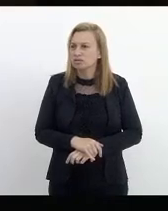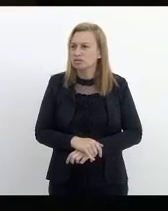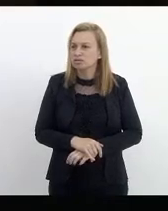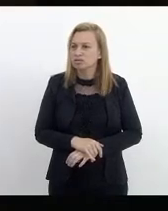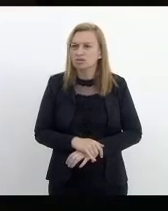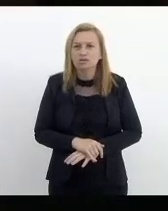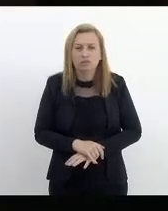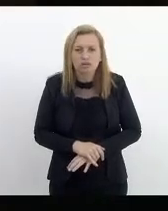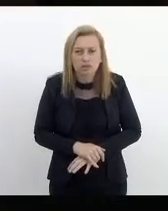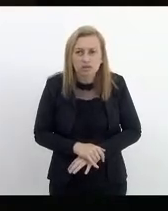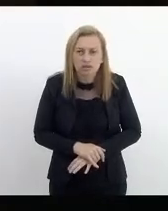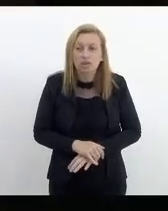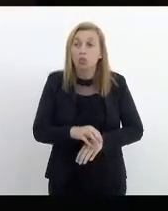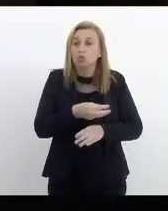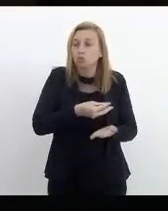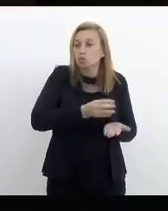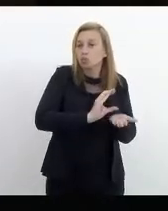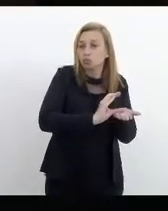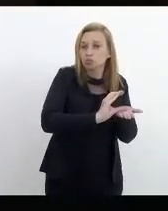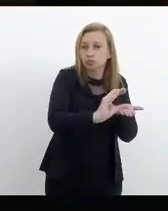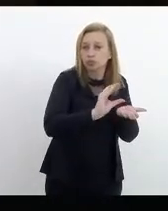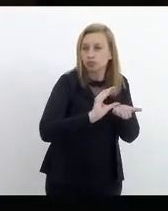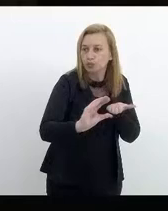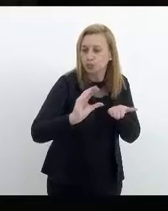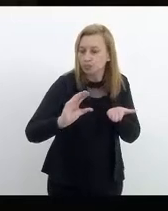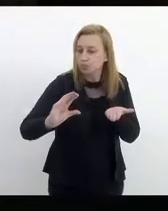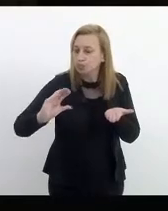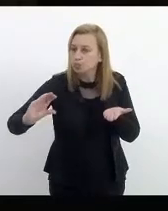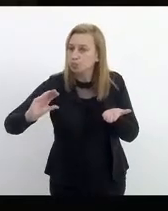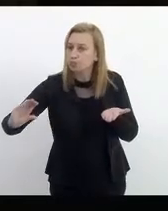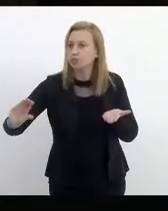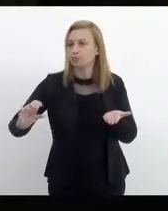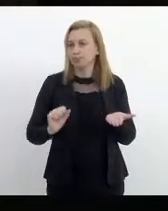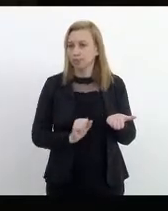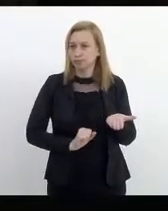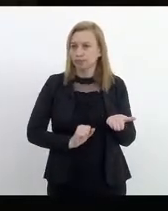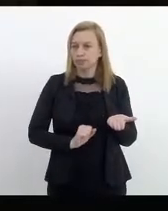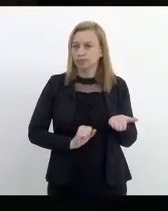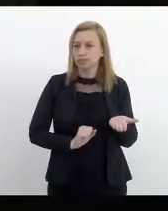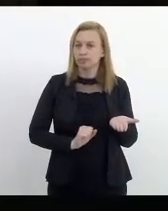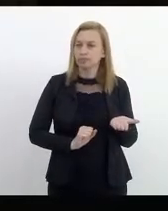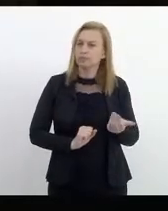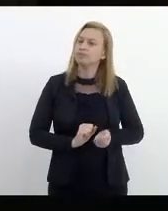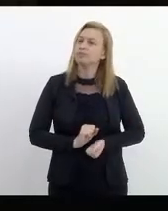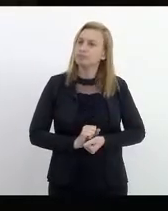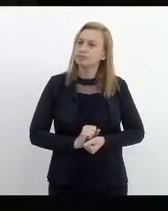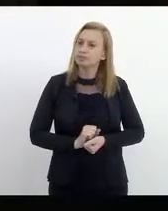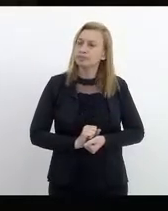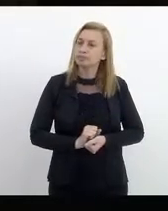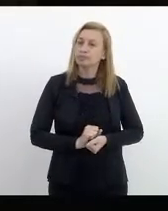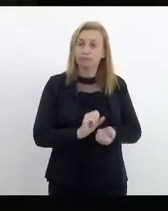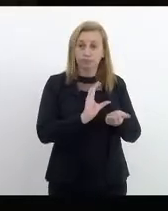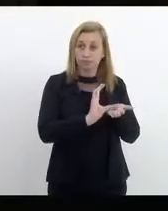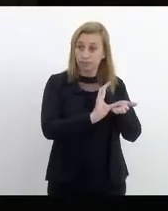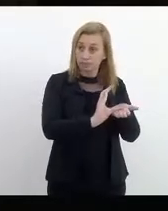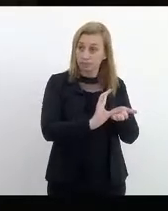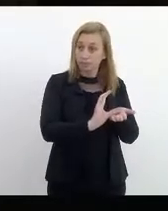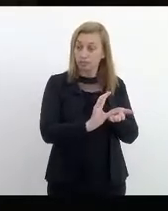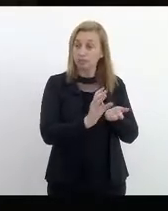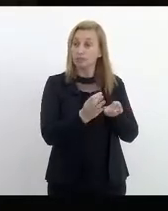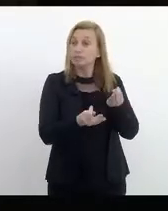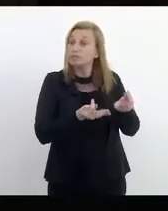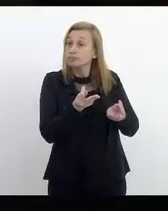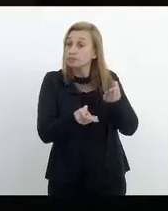na distribuição na colocação de recursos exatamente